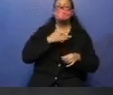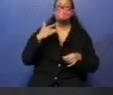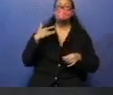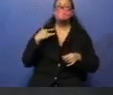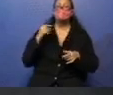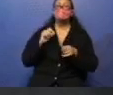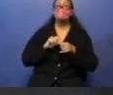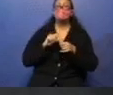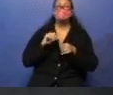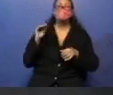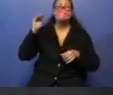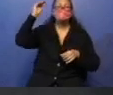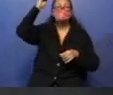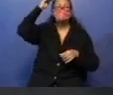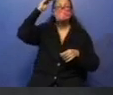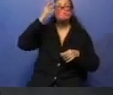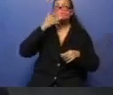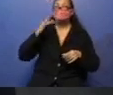tá?